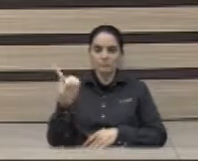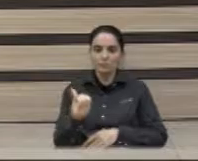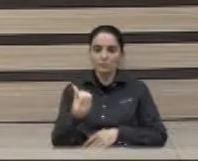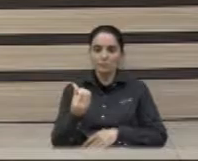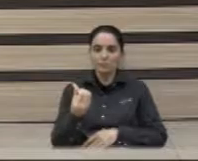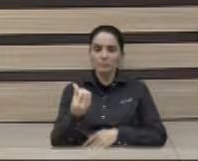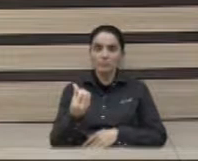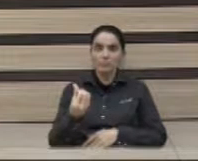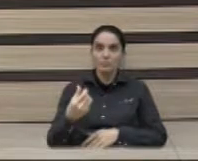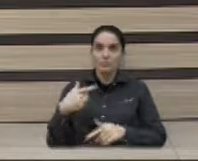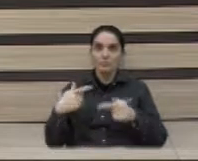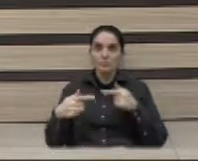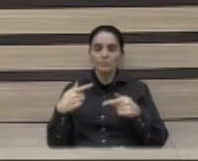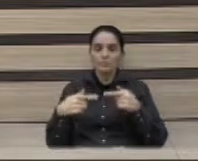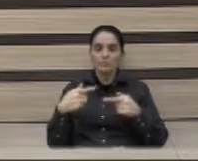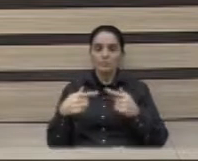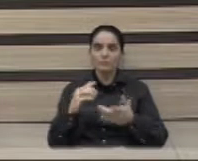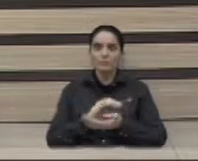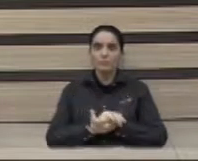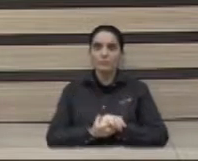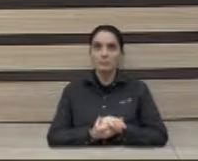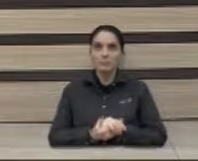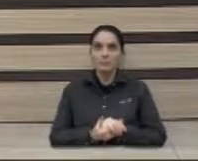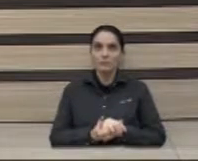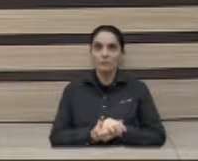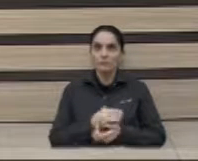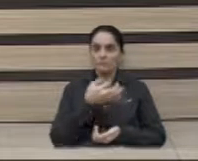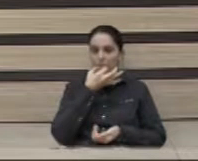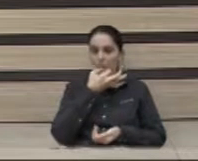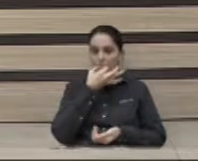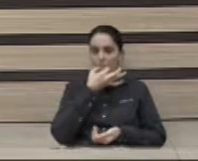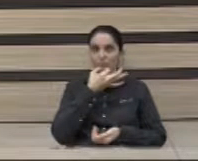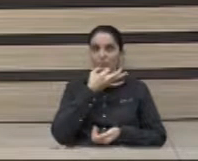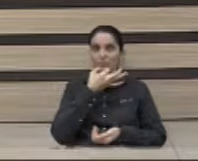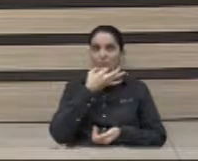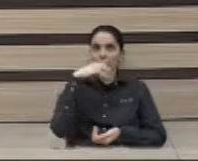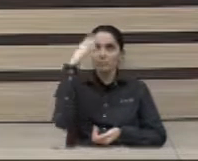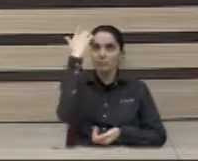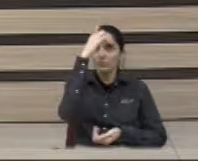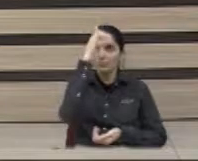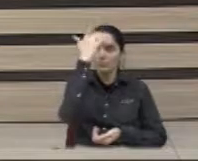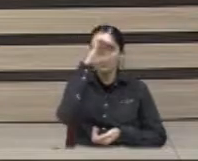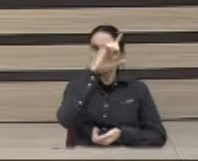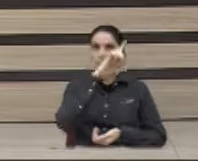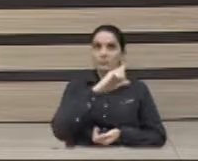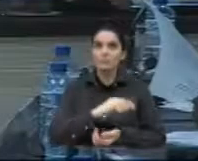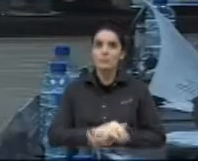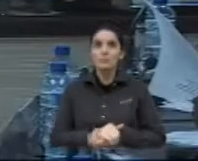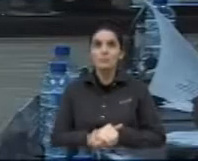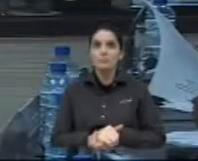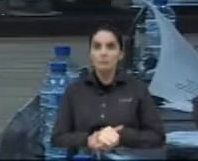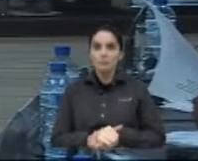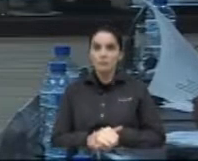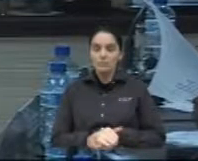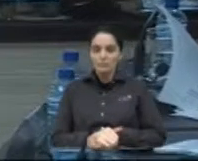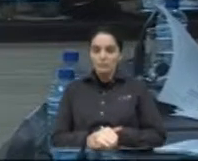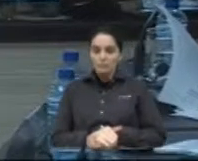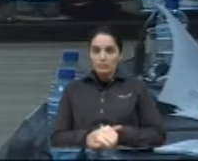133/2016 está em discussão. Para discutir, o nobre vereador Lemão da Jeová Rafá.